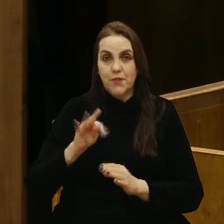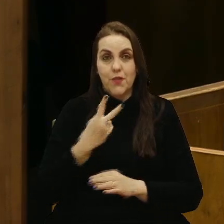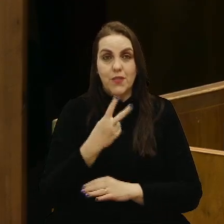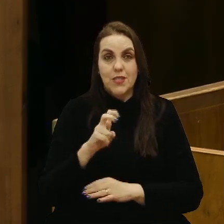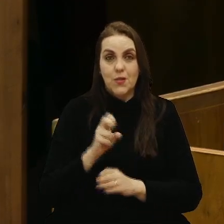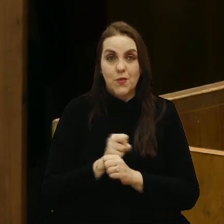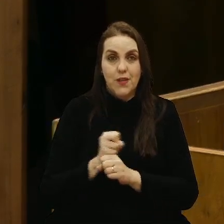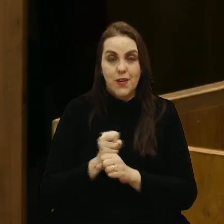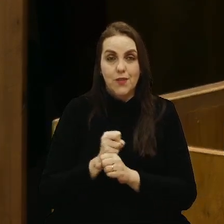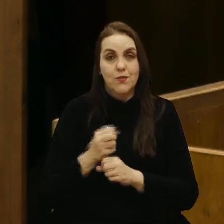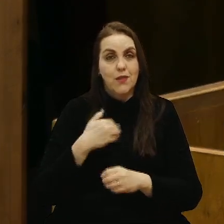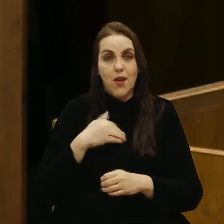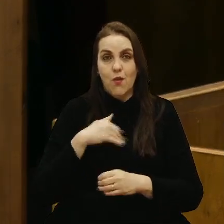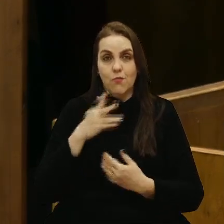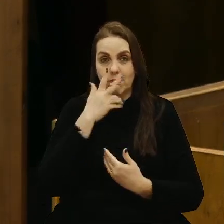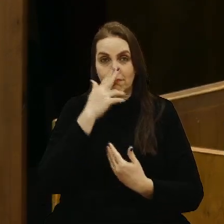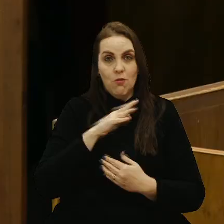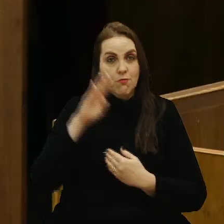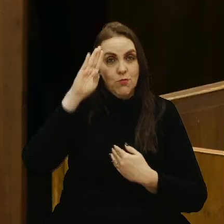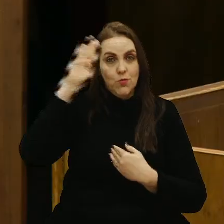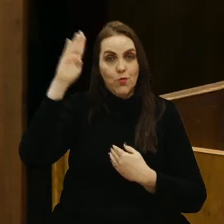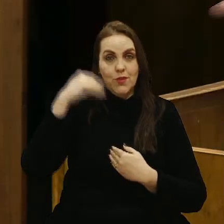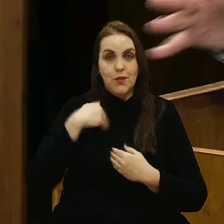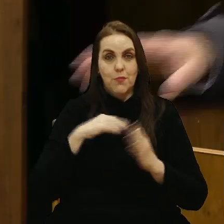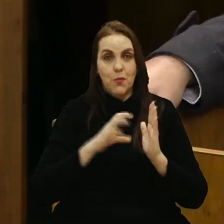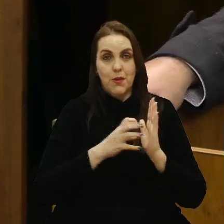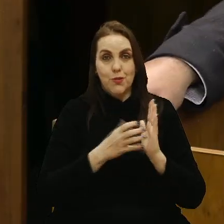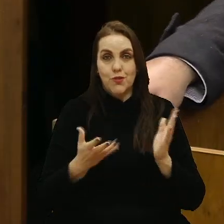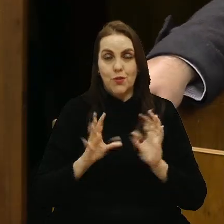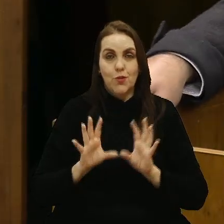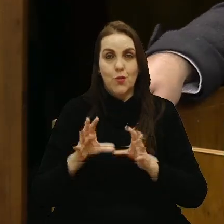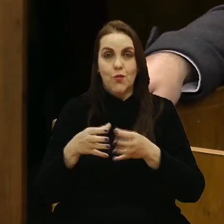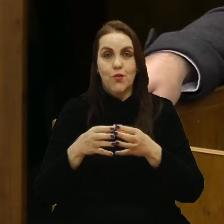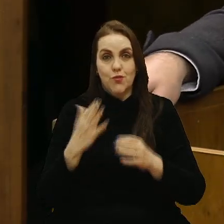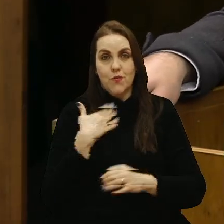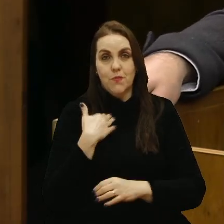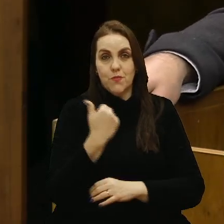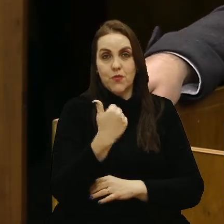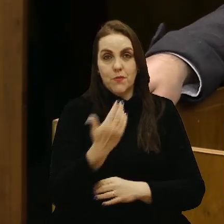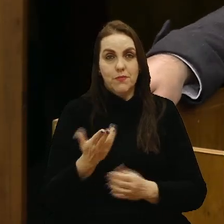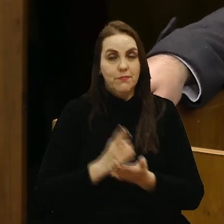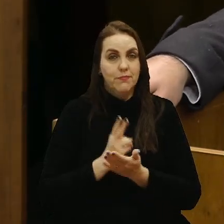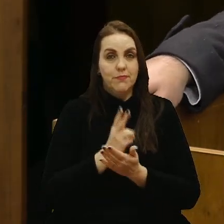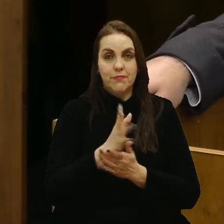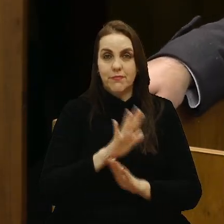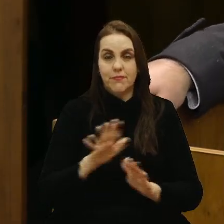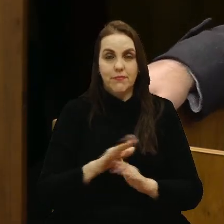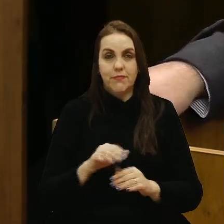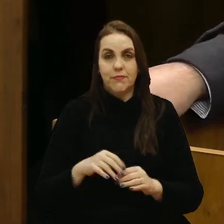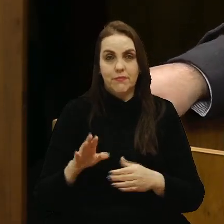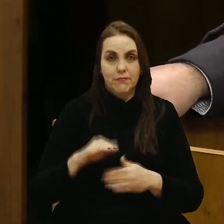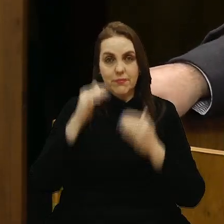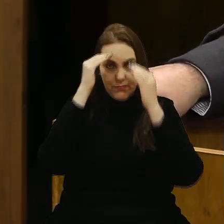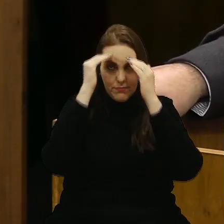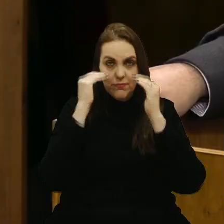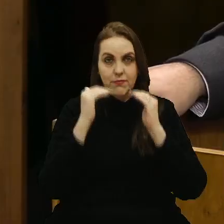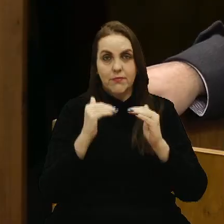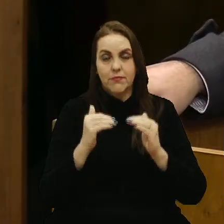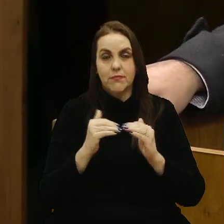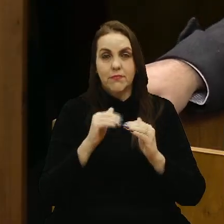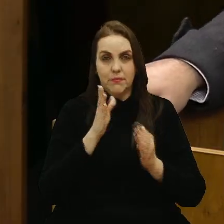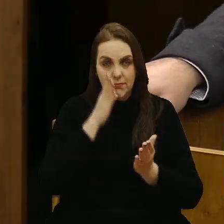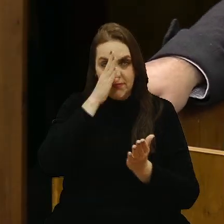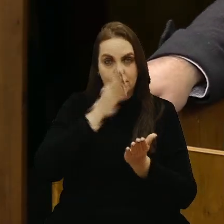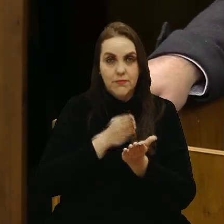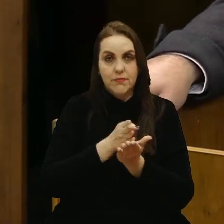sou um soldado, né, do meu partido e do coletivo. Quando convocado, sempre cumprirei com